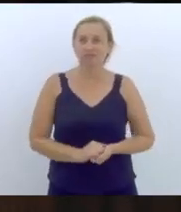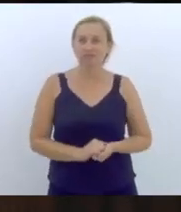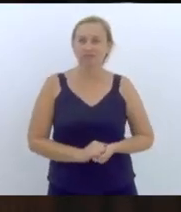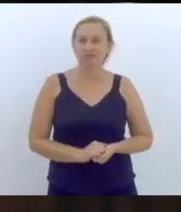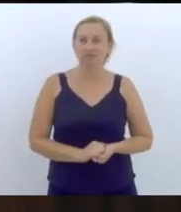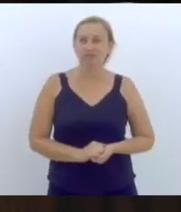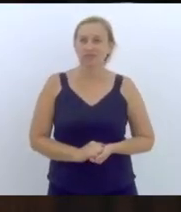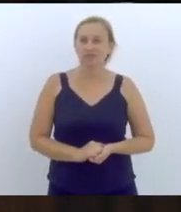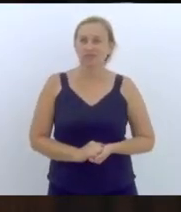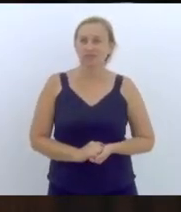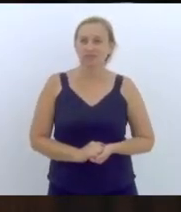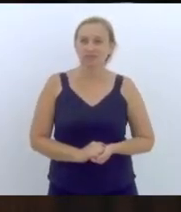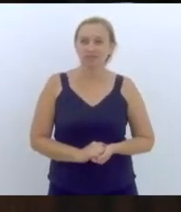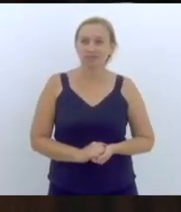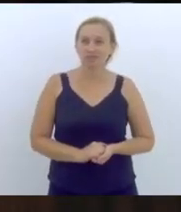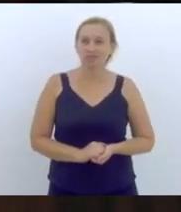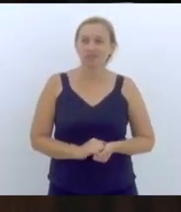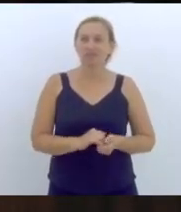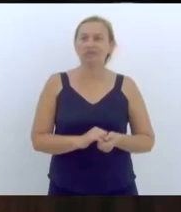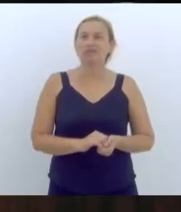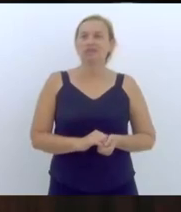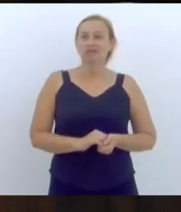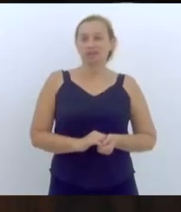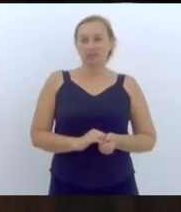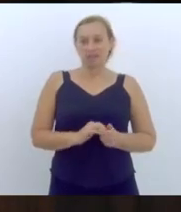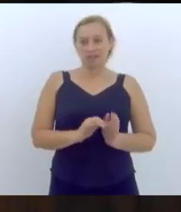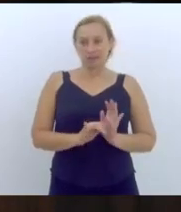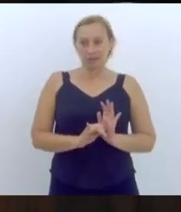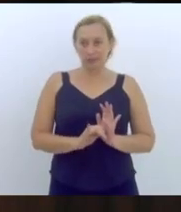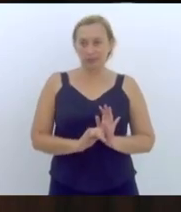Aprovado. A redação final.